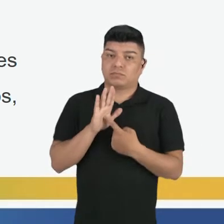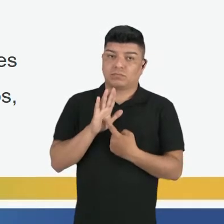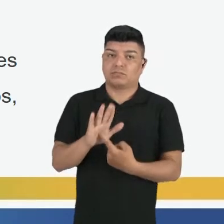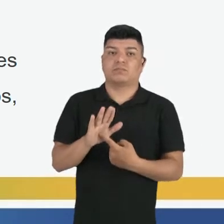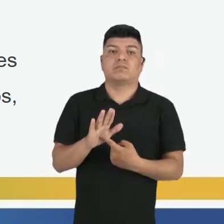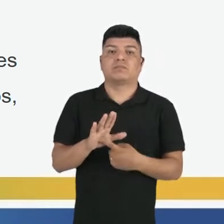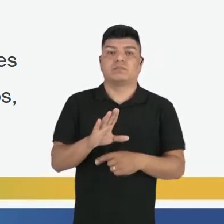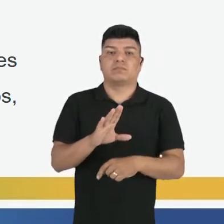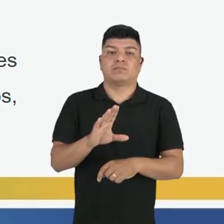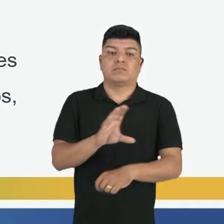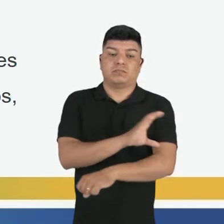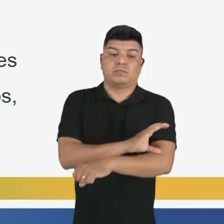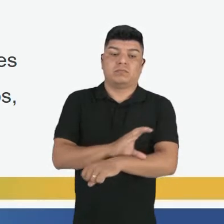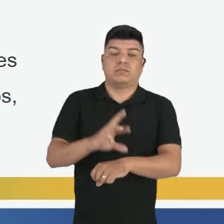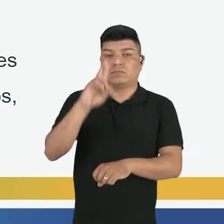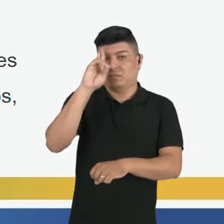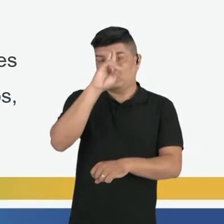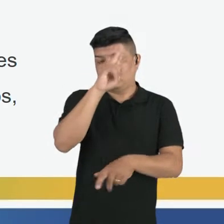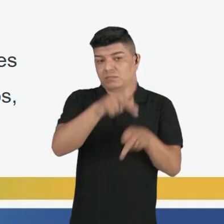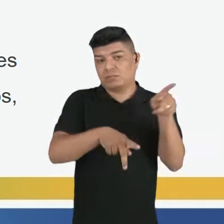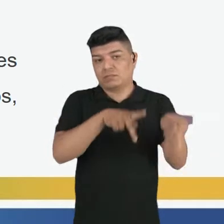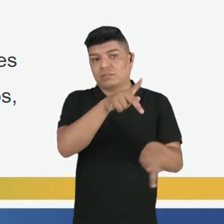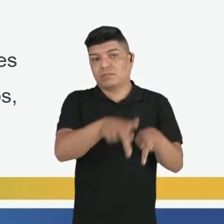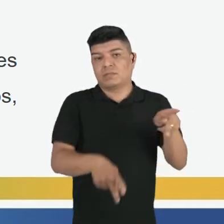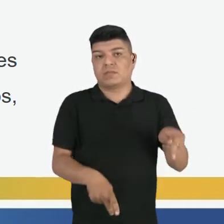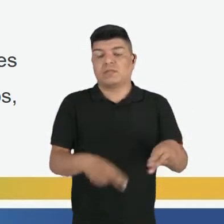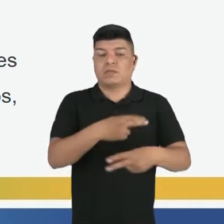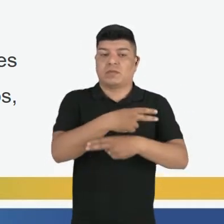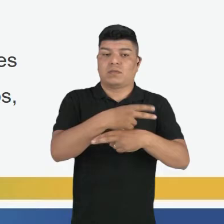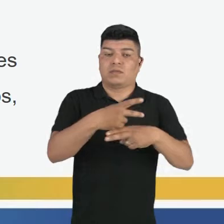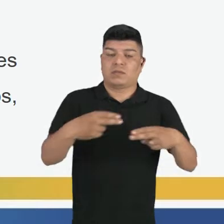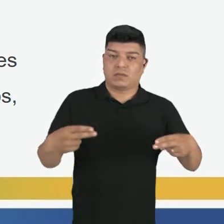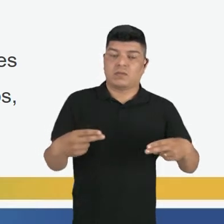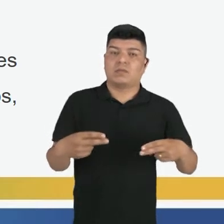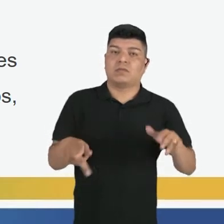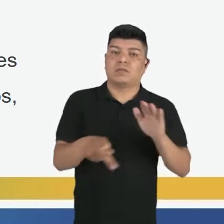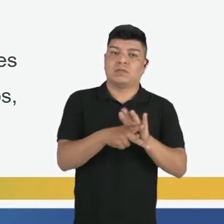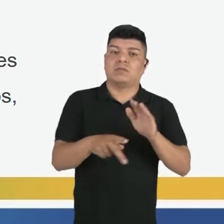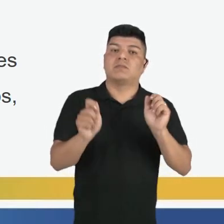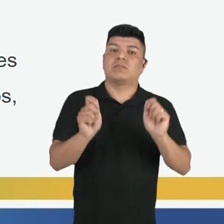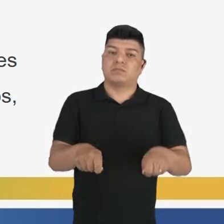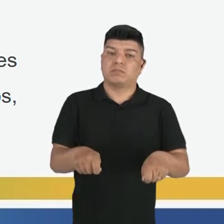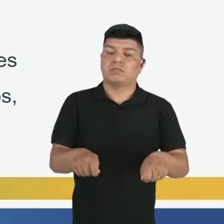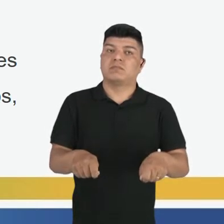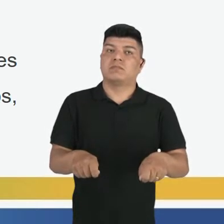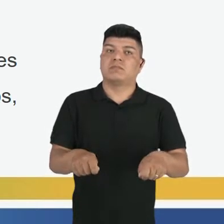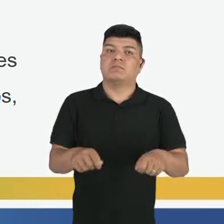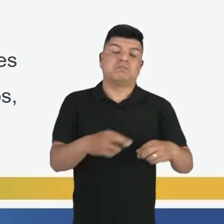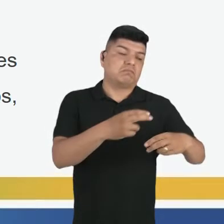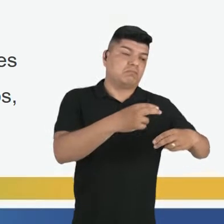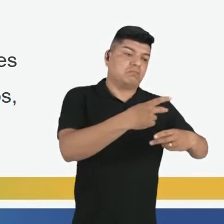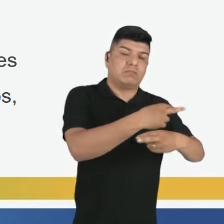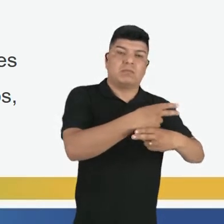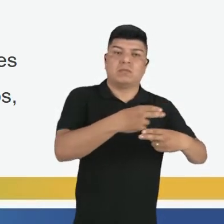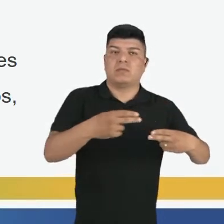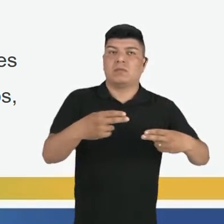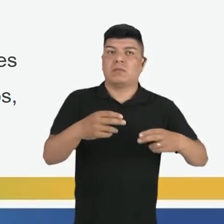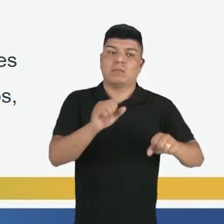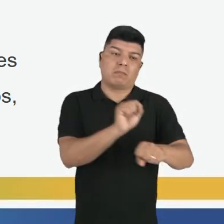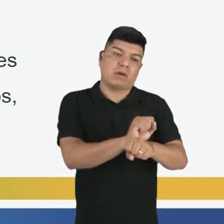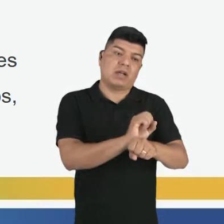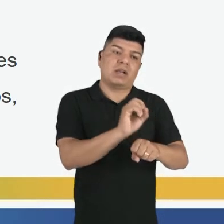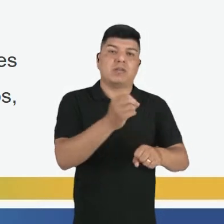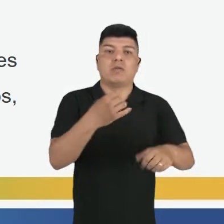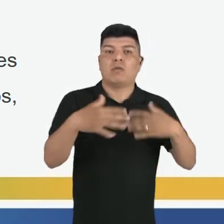representando a cultura e sua história da população. Os bens de sua natureza material podem ser móveis ou imóveis.